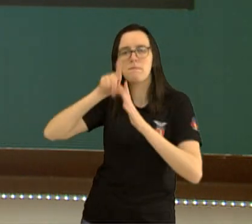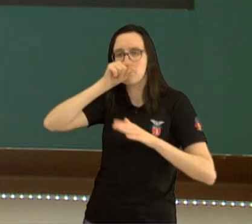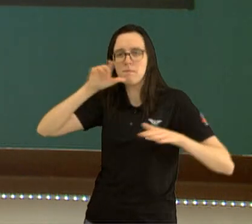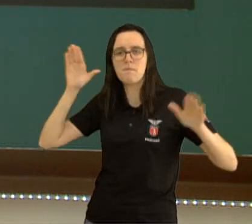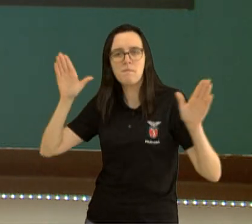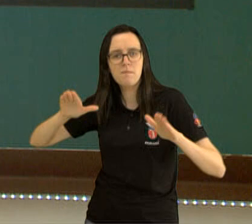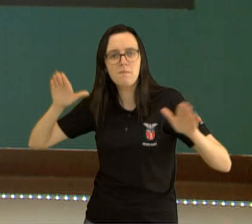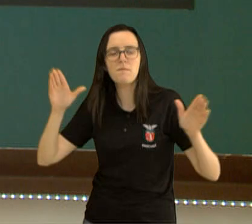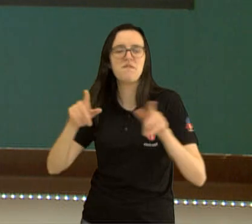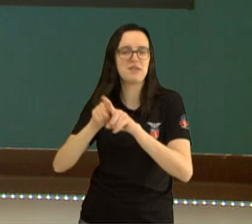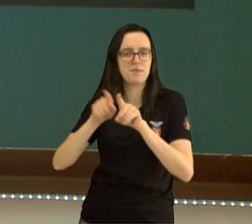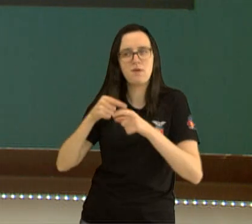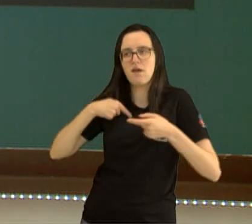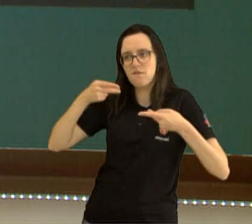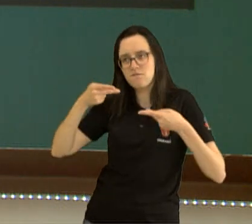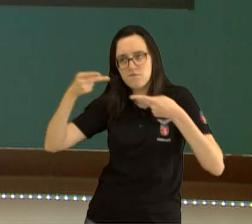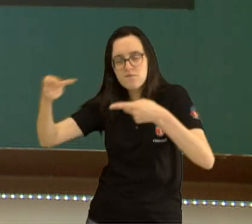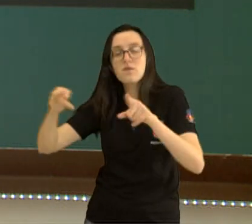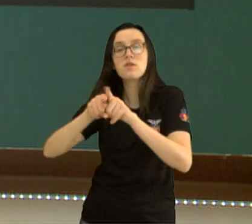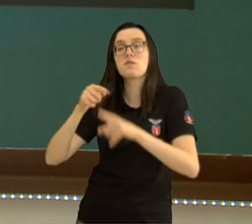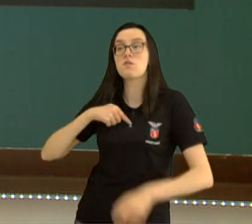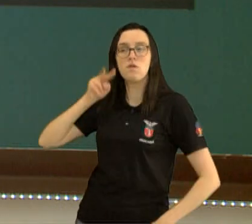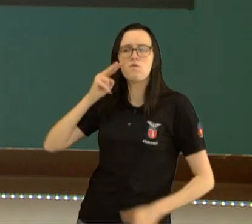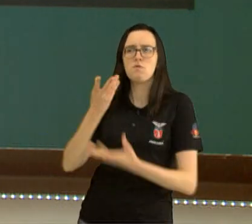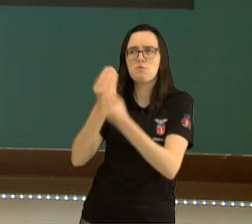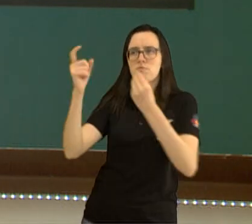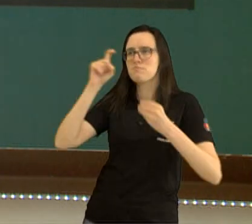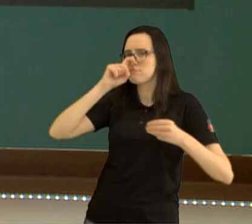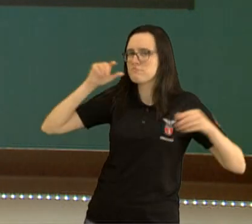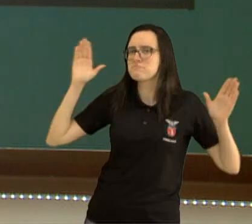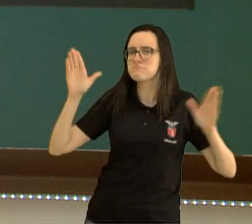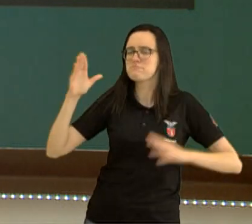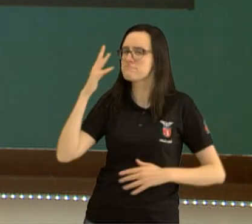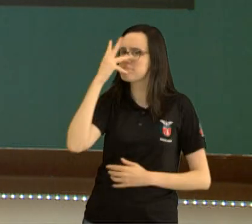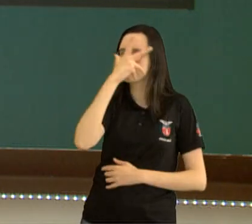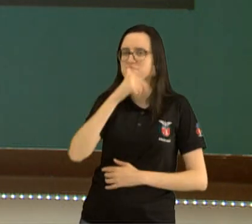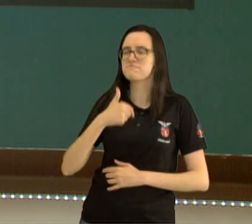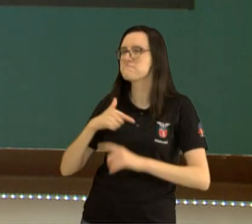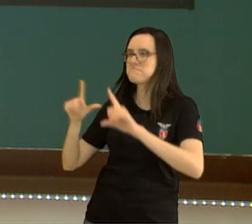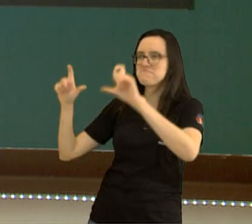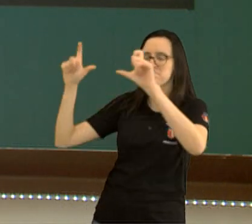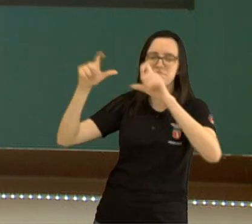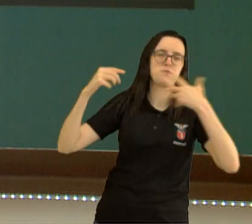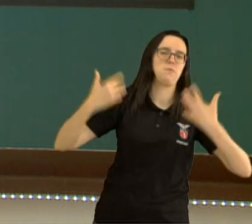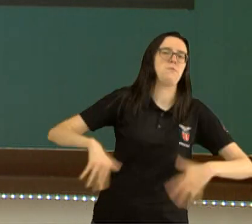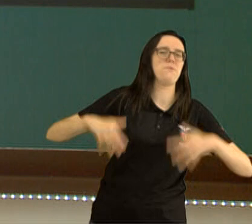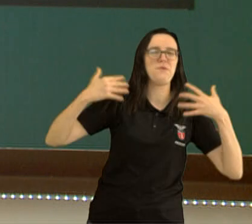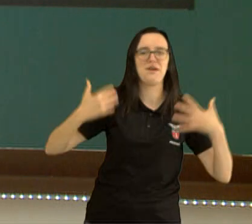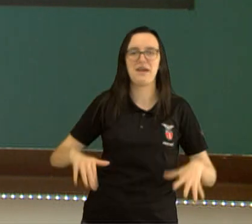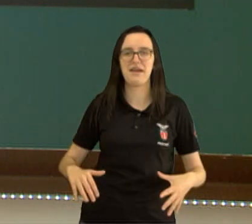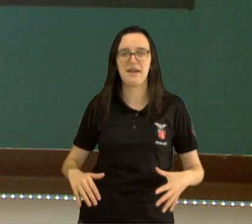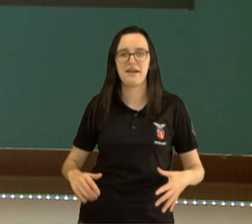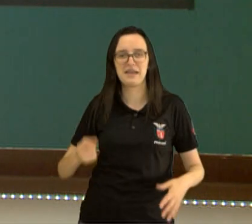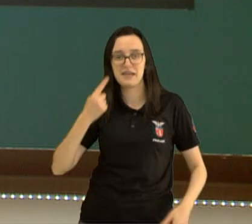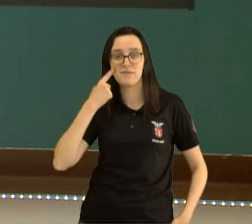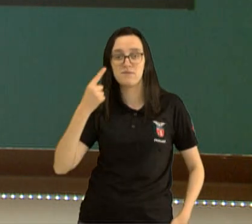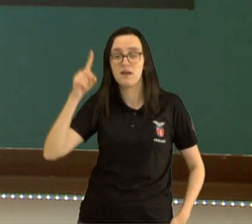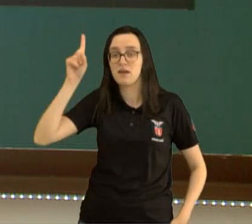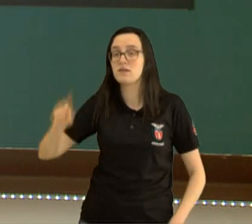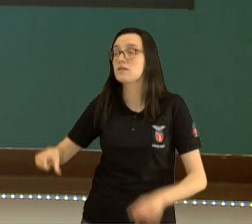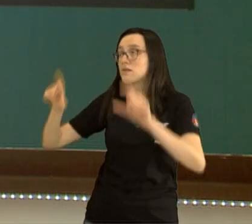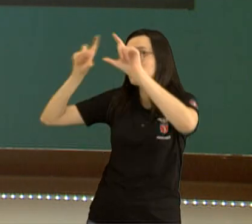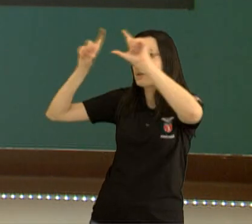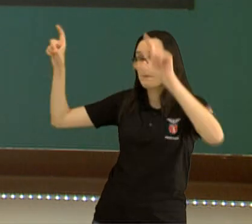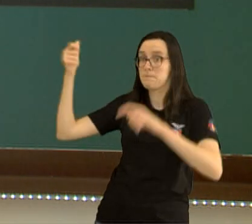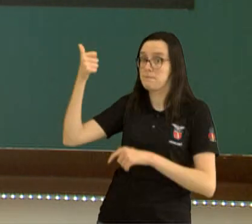eu visitei o Parque das Aves, eu vi muitos pássaros bonitos e tirei fotos incríveis, ok? So, this is the first